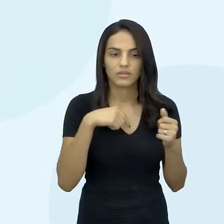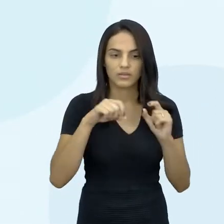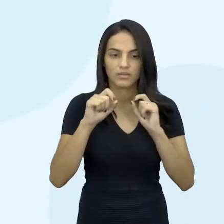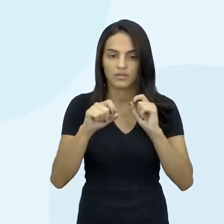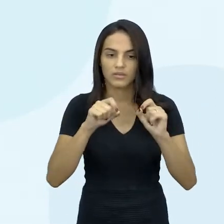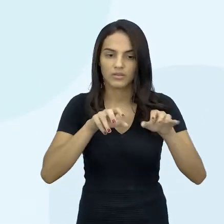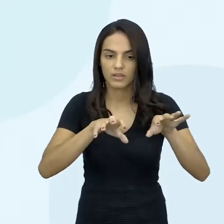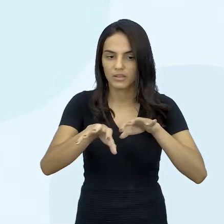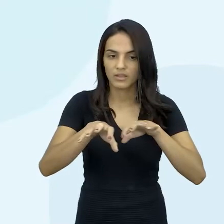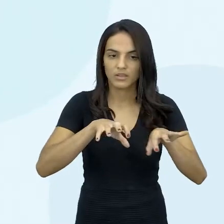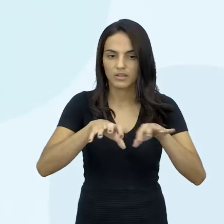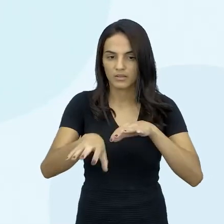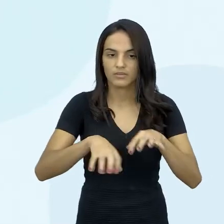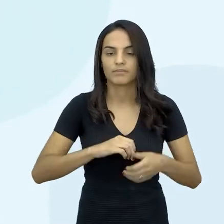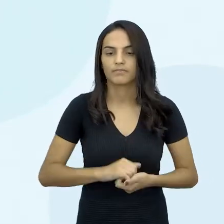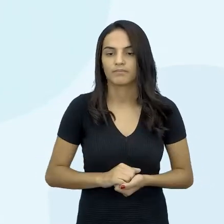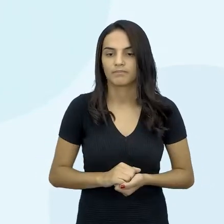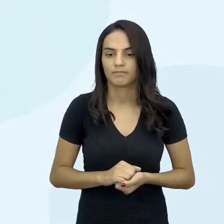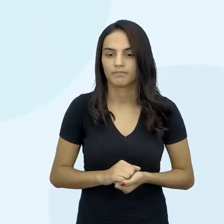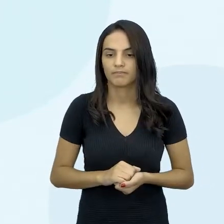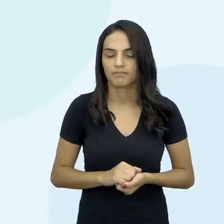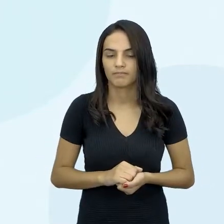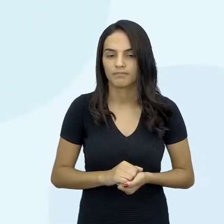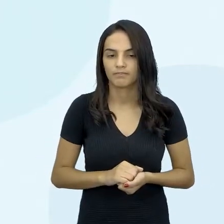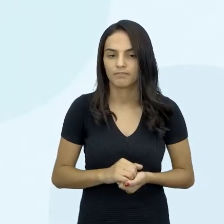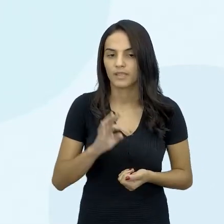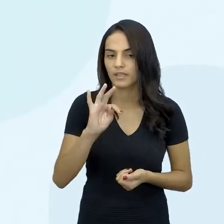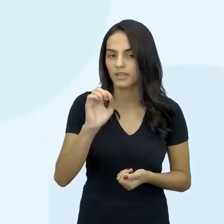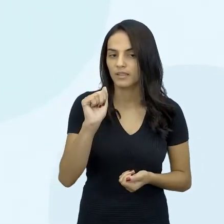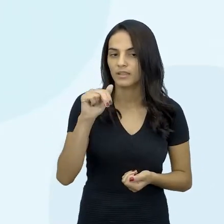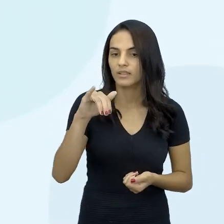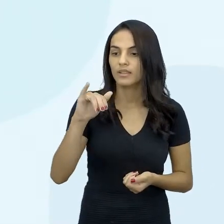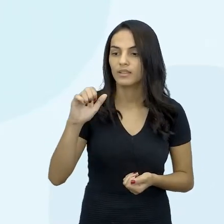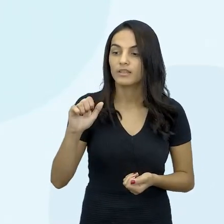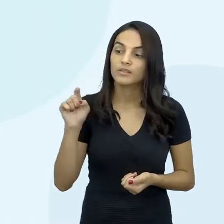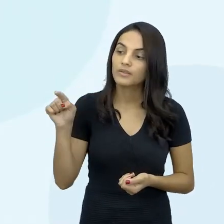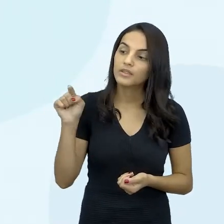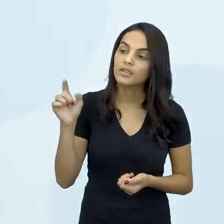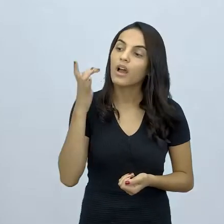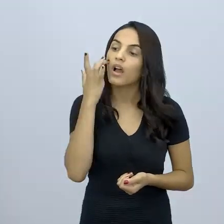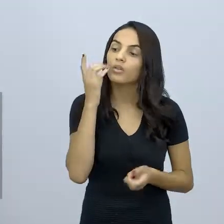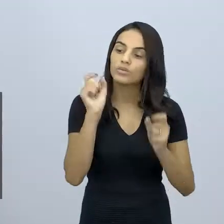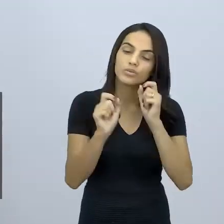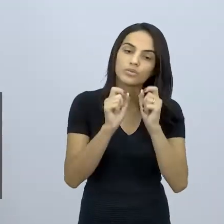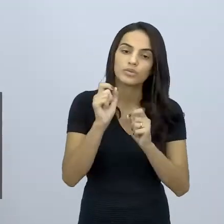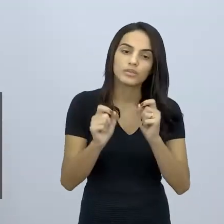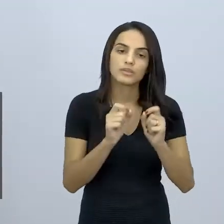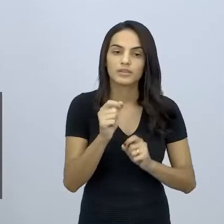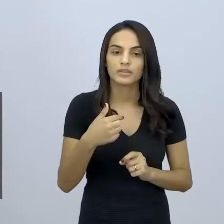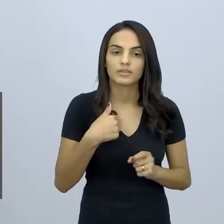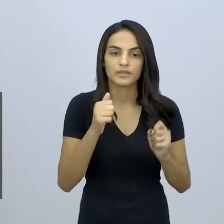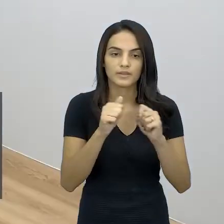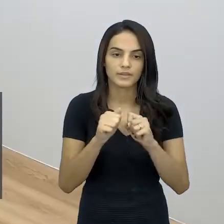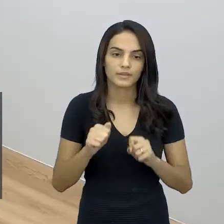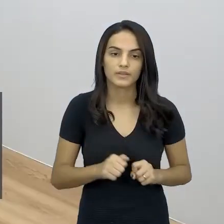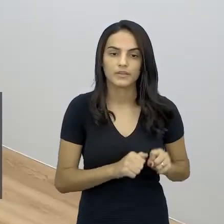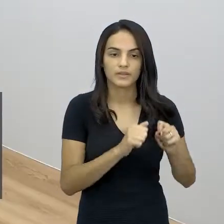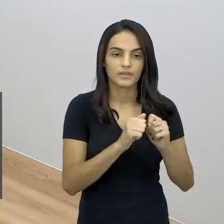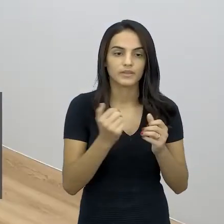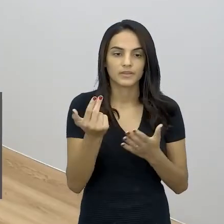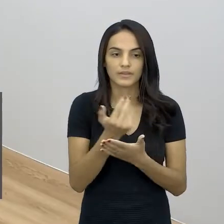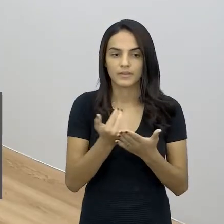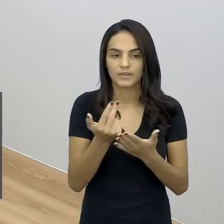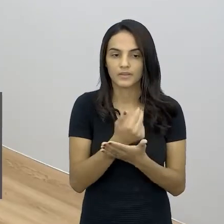se locomover em quadra. Tânia, e aí, o que você achou dessa descrição que eu fiz sobre a